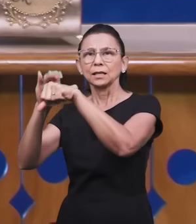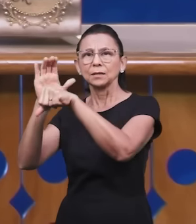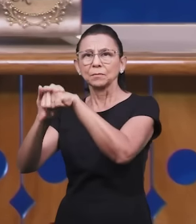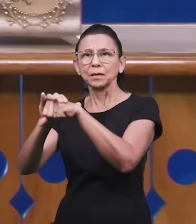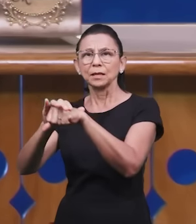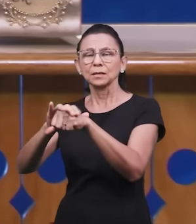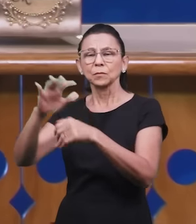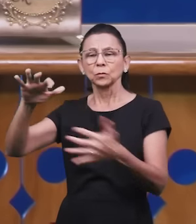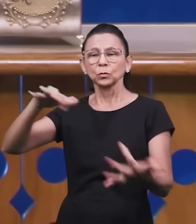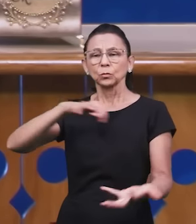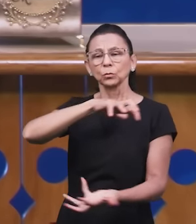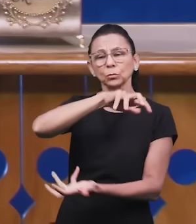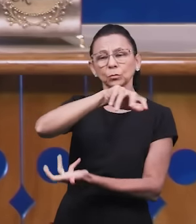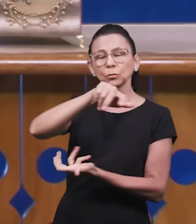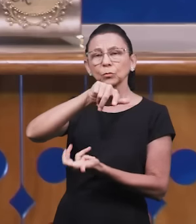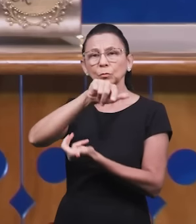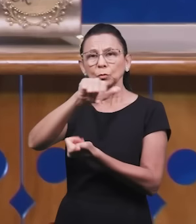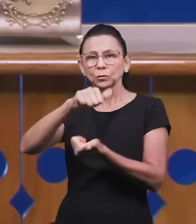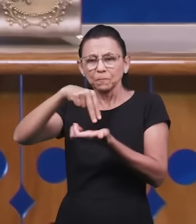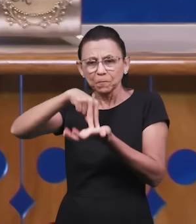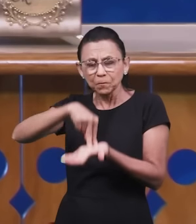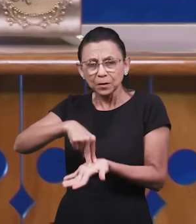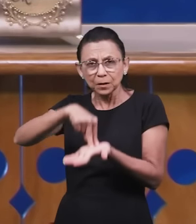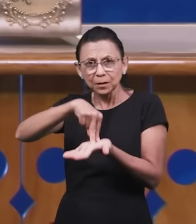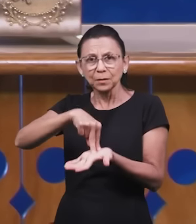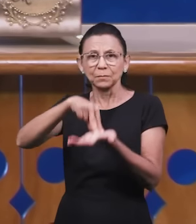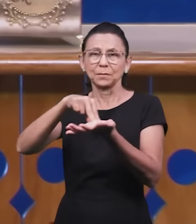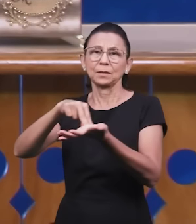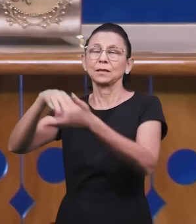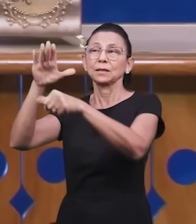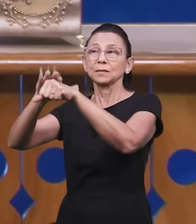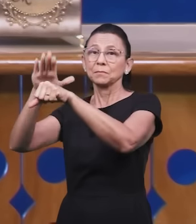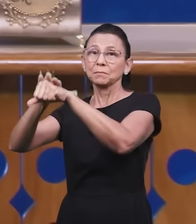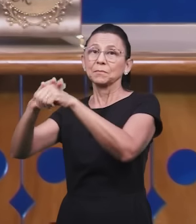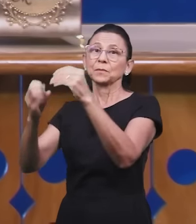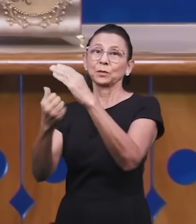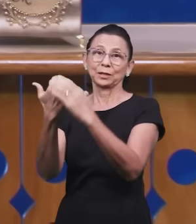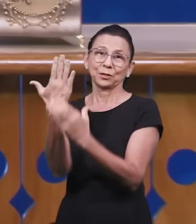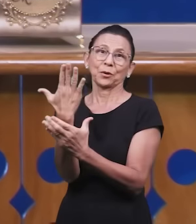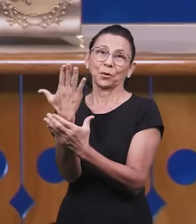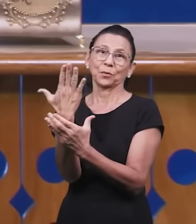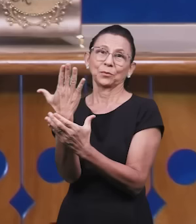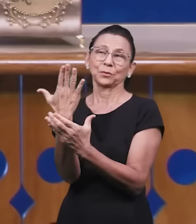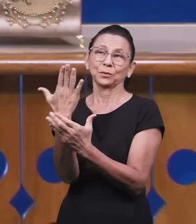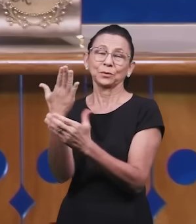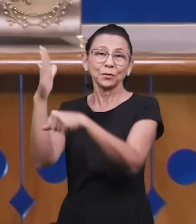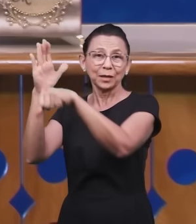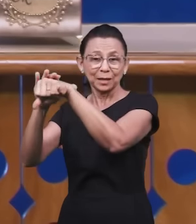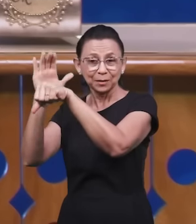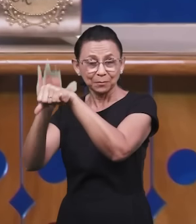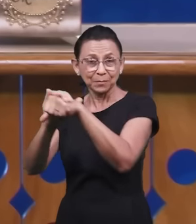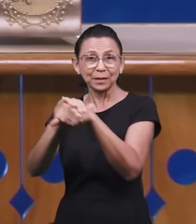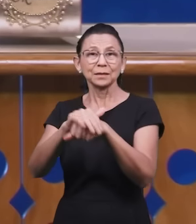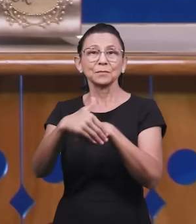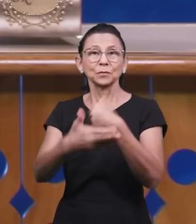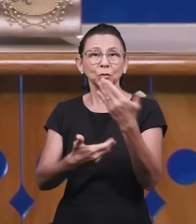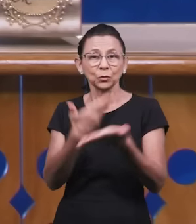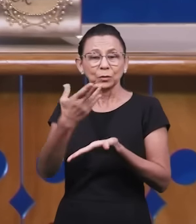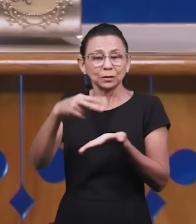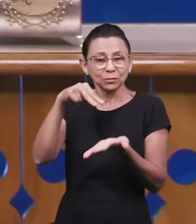sustenta. E a harmonia do universo está ligada exatamente a Ele, porque Ele criou. E aqui nós vemos que, para